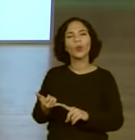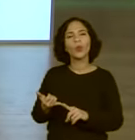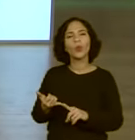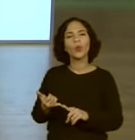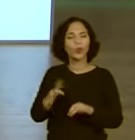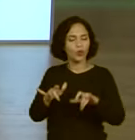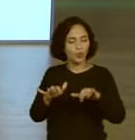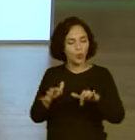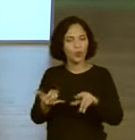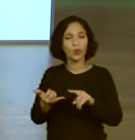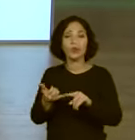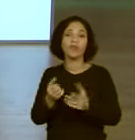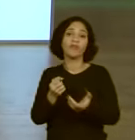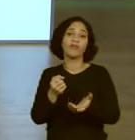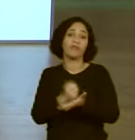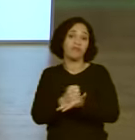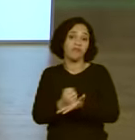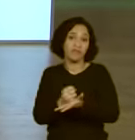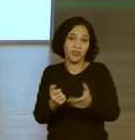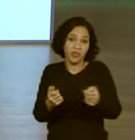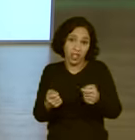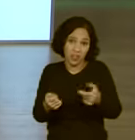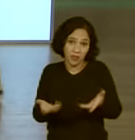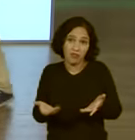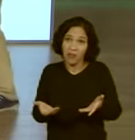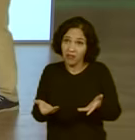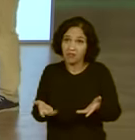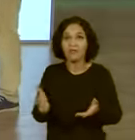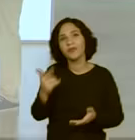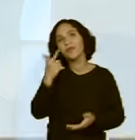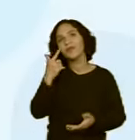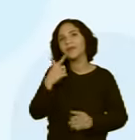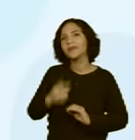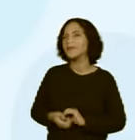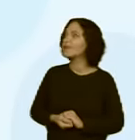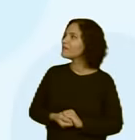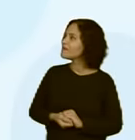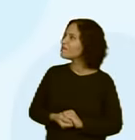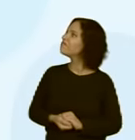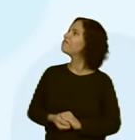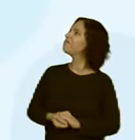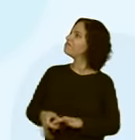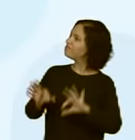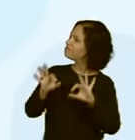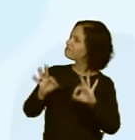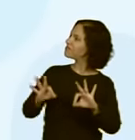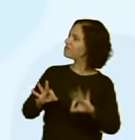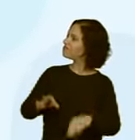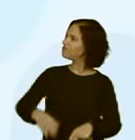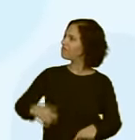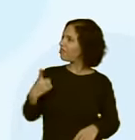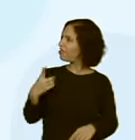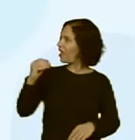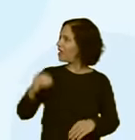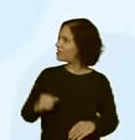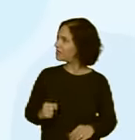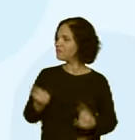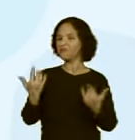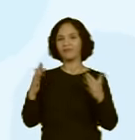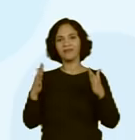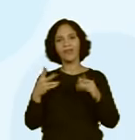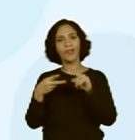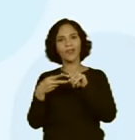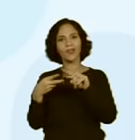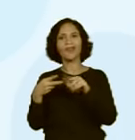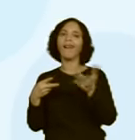notebook e o videogame. Videogame? Vamos ver? Aí, gabaritou, Aí, hein, agora eu professor? consegui.